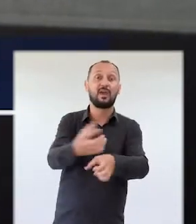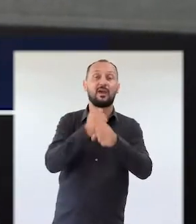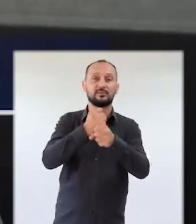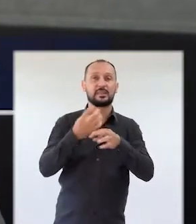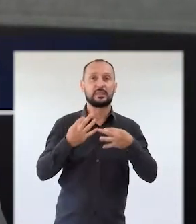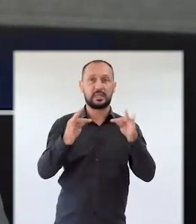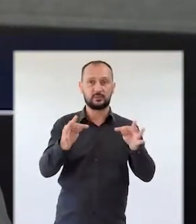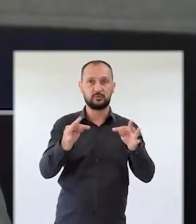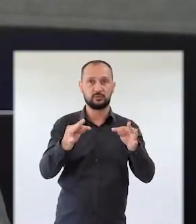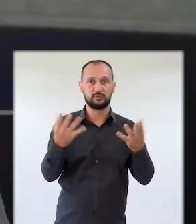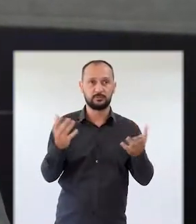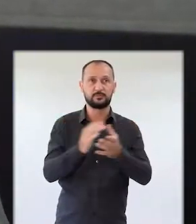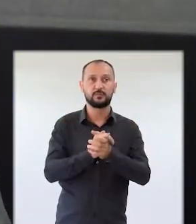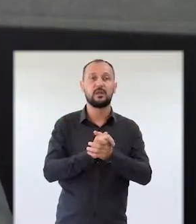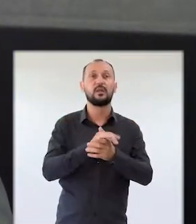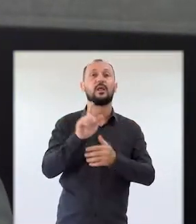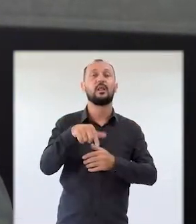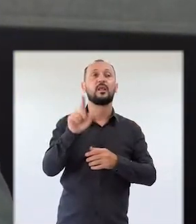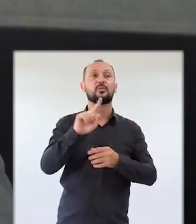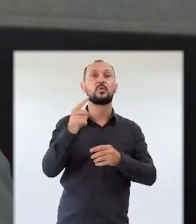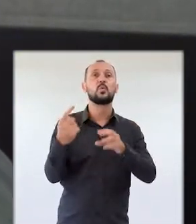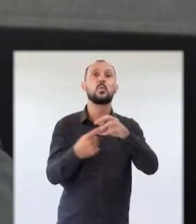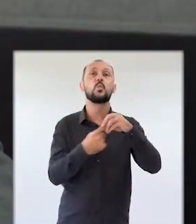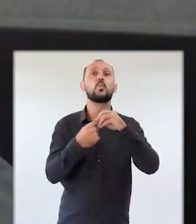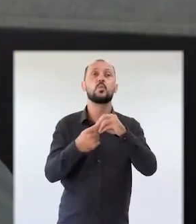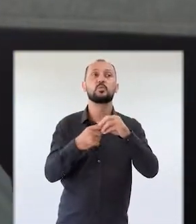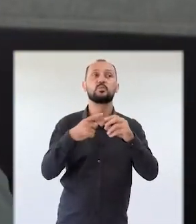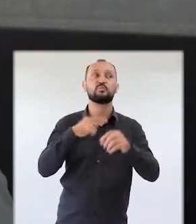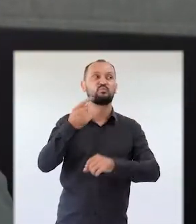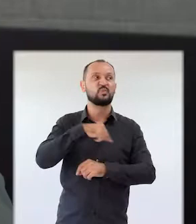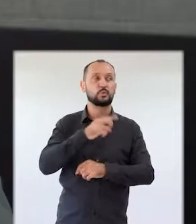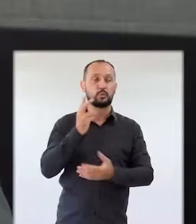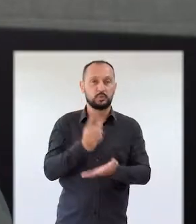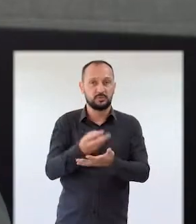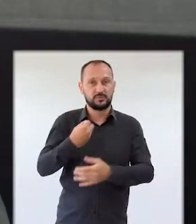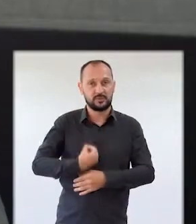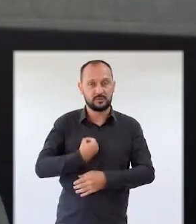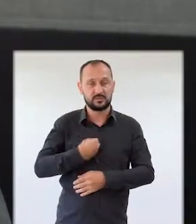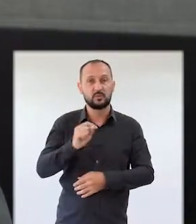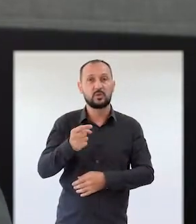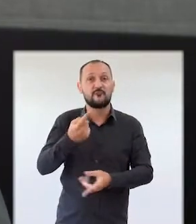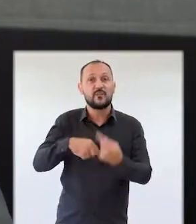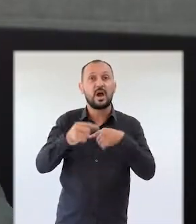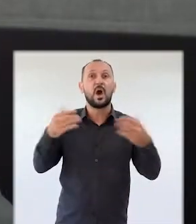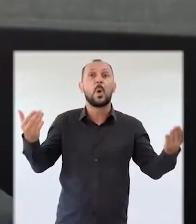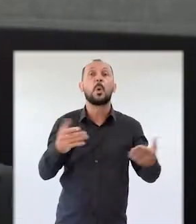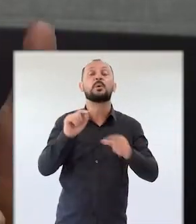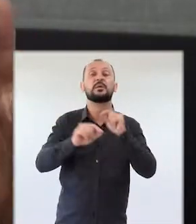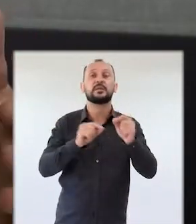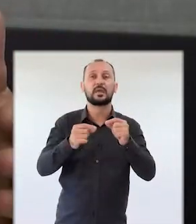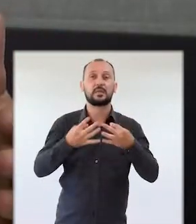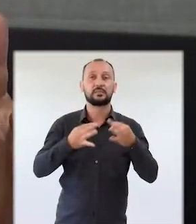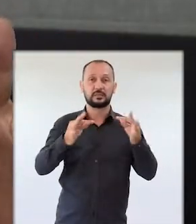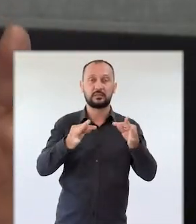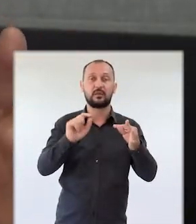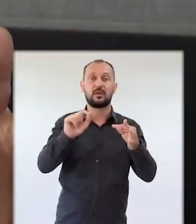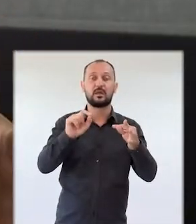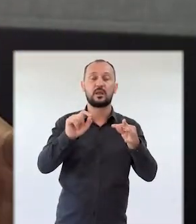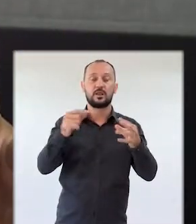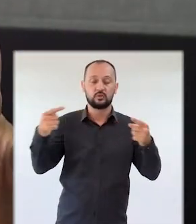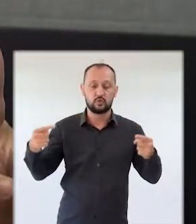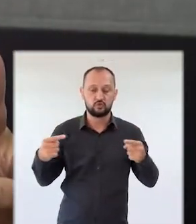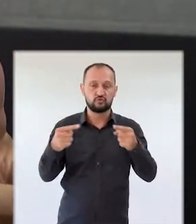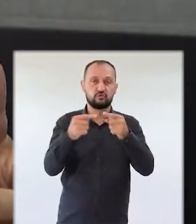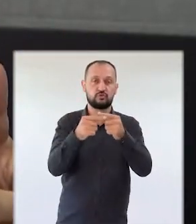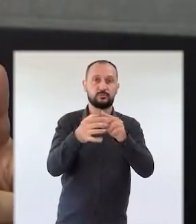tecnologia. A tecnologia em si, né, ela não é o único modo de nós estarmos. A grande vantagem hoje é que as tecnologias